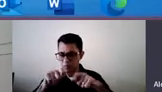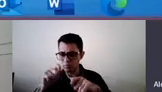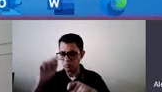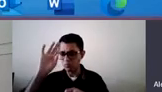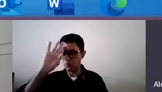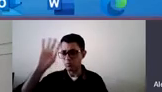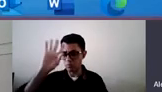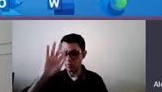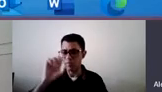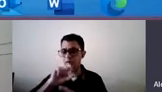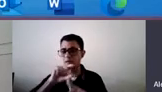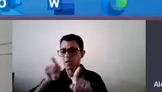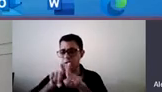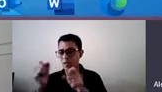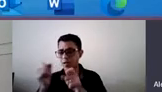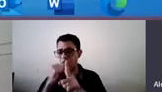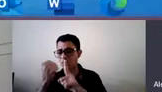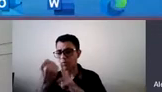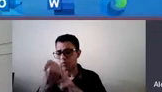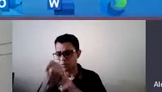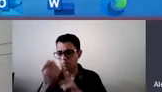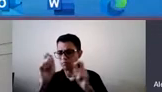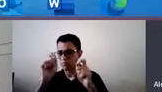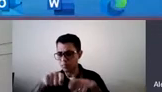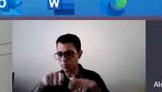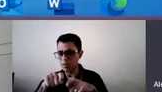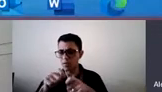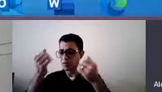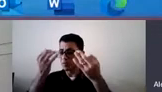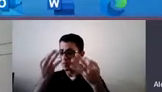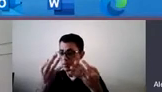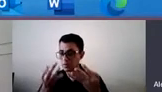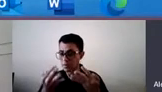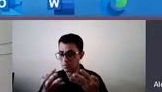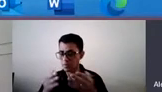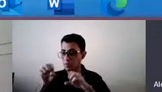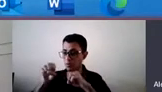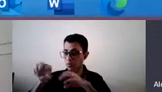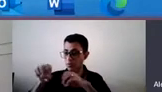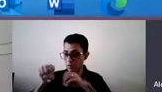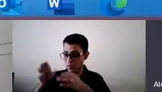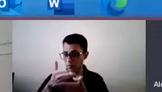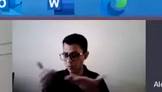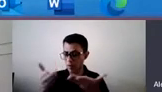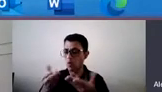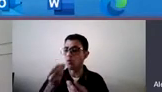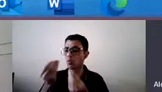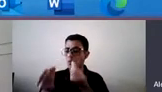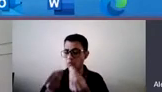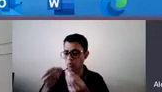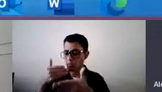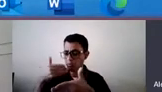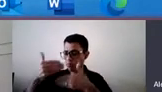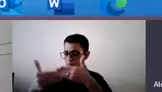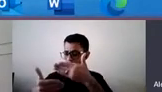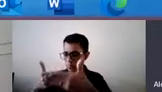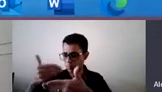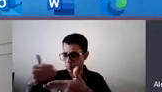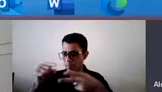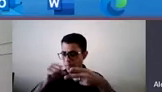cognitivas e as socioemocionais. Se nós estamos falando de educação integral como aquela que desenvolve